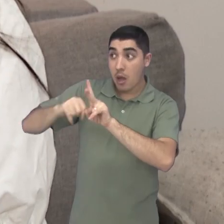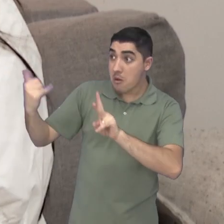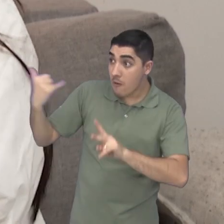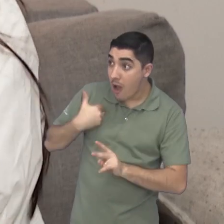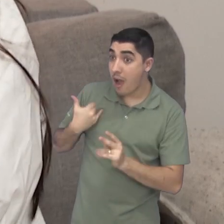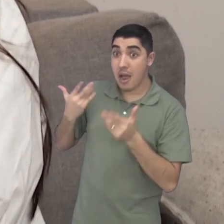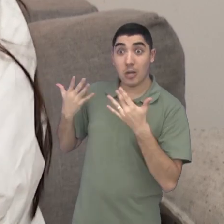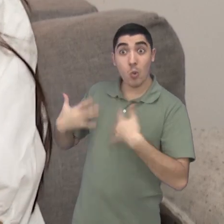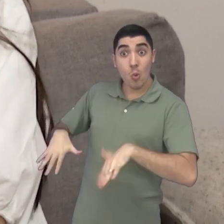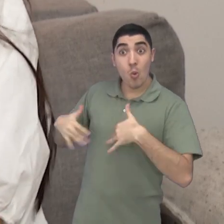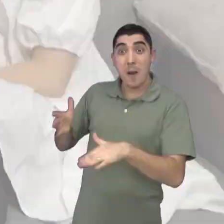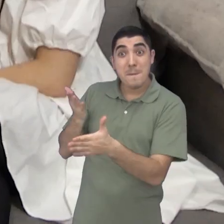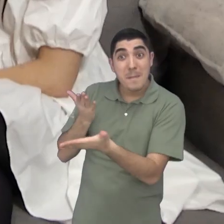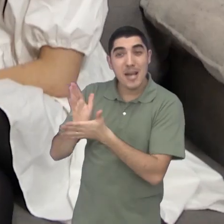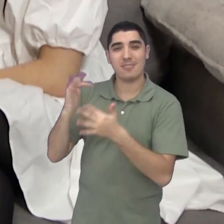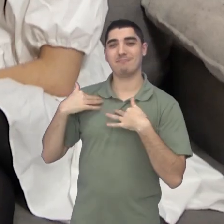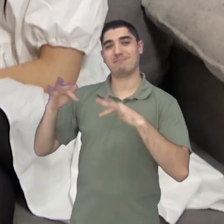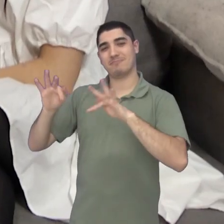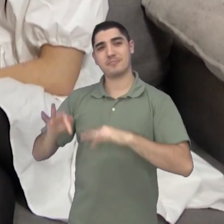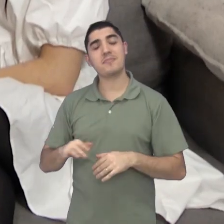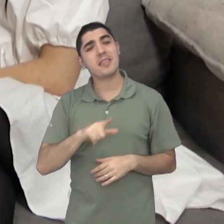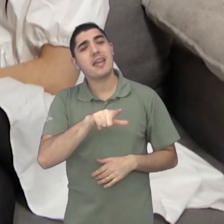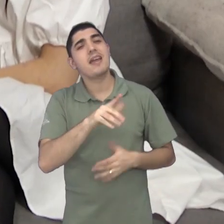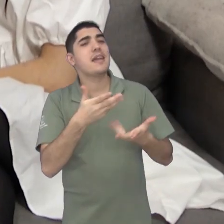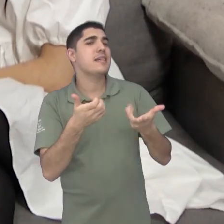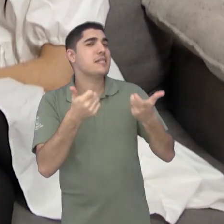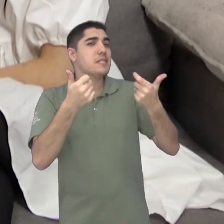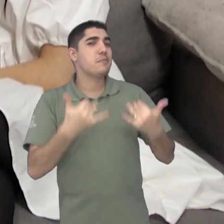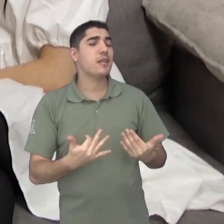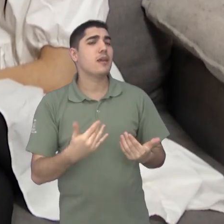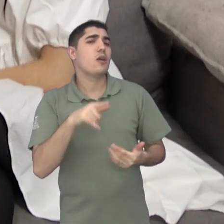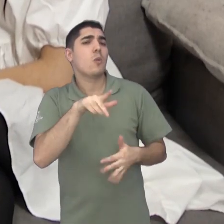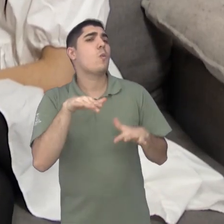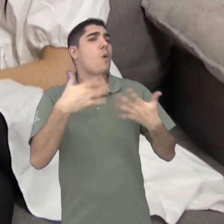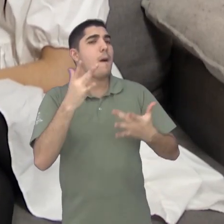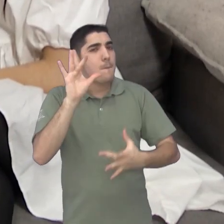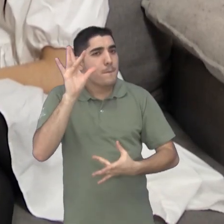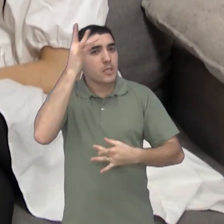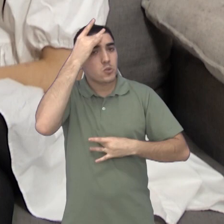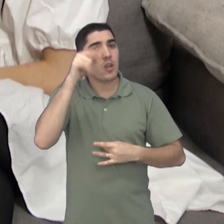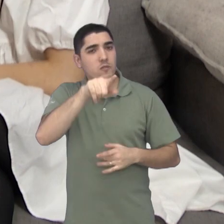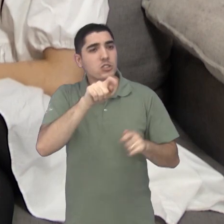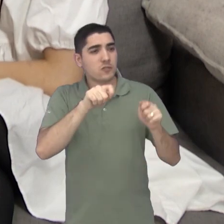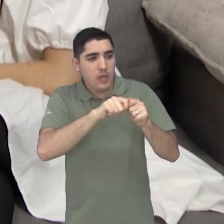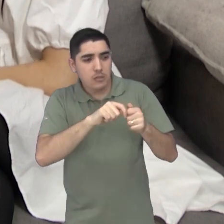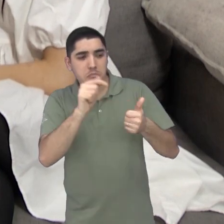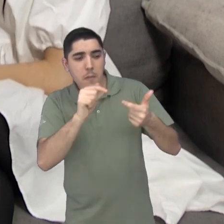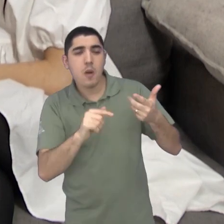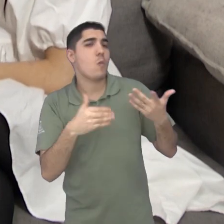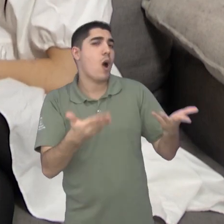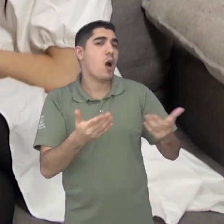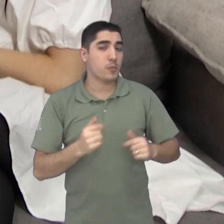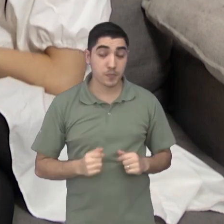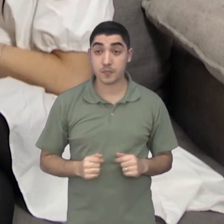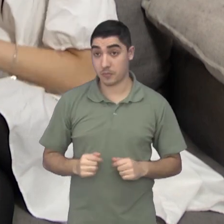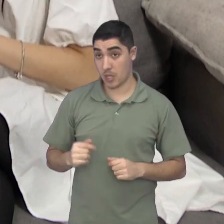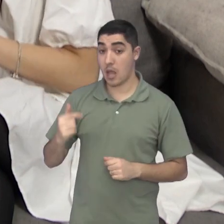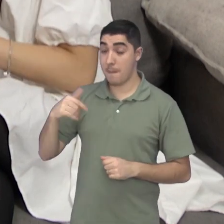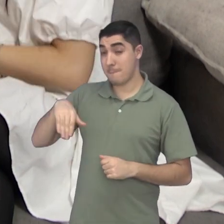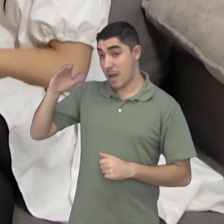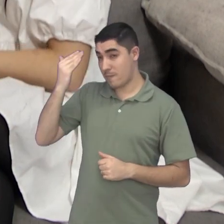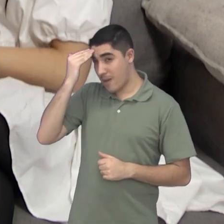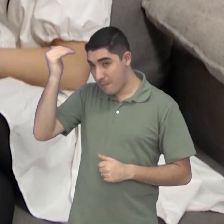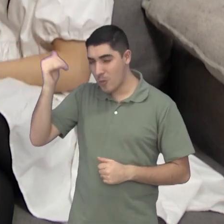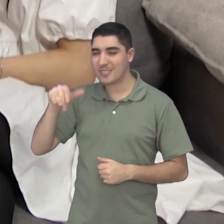notícia que eu tinha passado. E Manu, conta pra gente então quais são os personagens que você já dublou. Bom, eu acho que o mais famoso, o mais